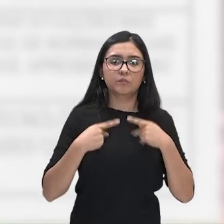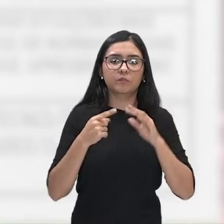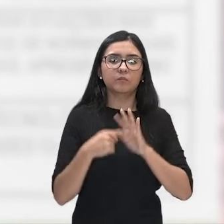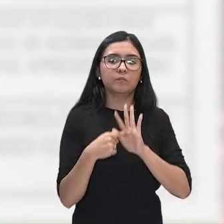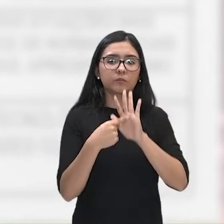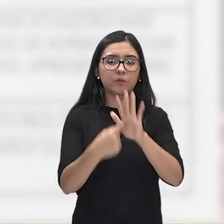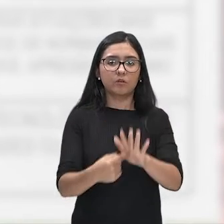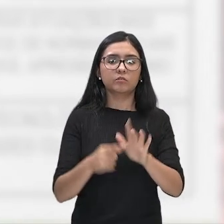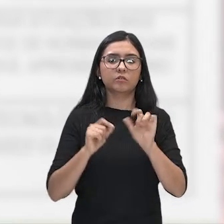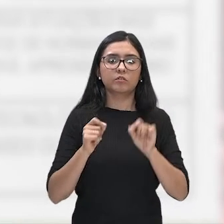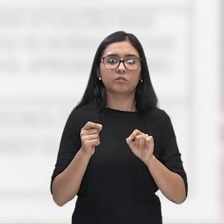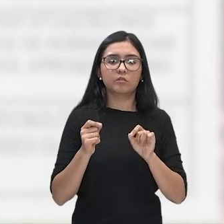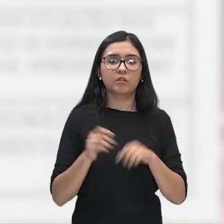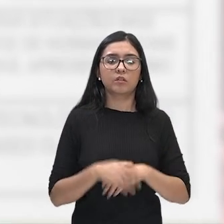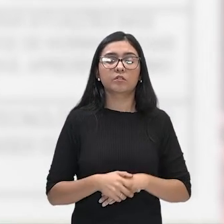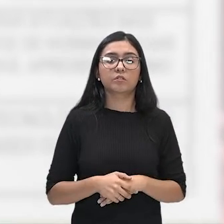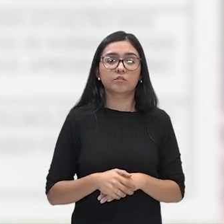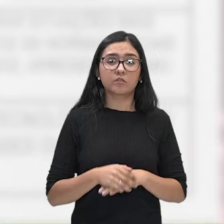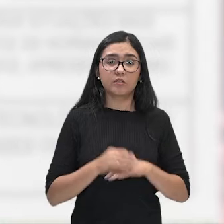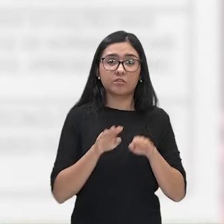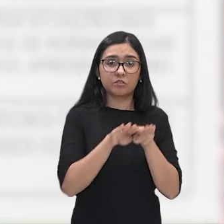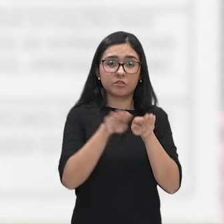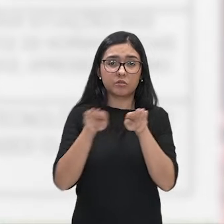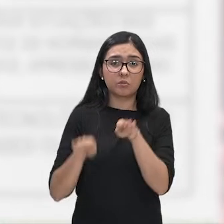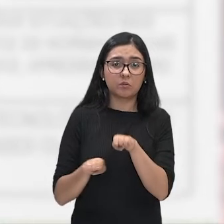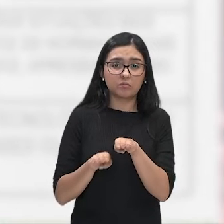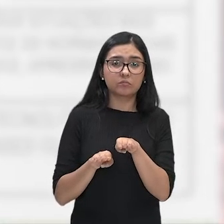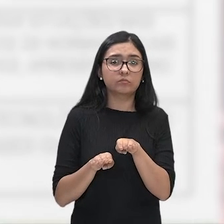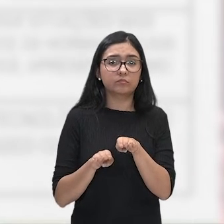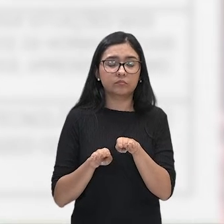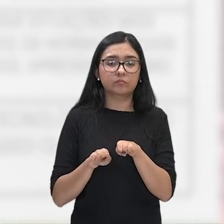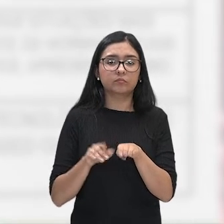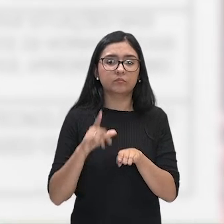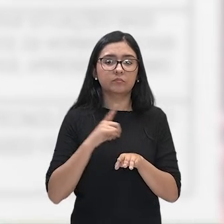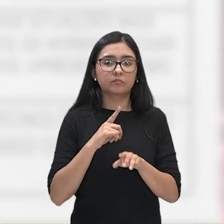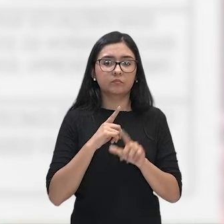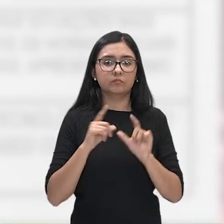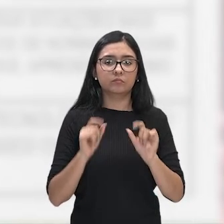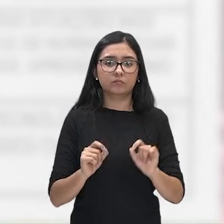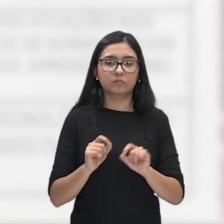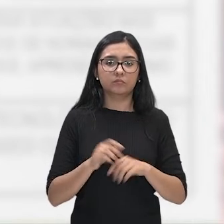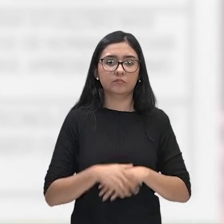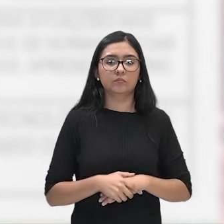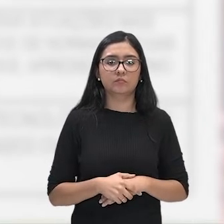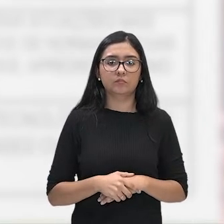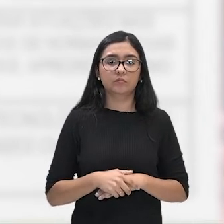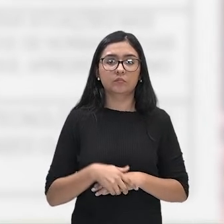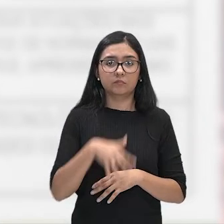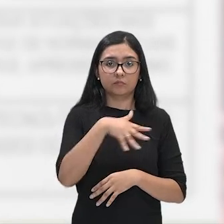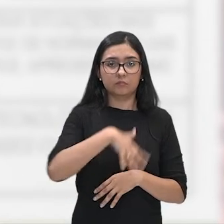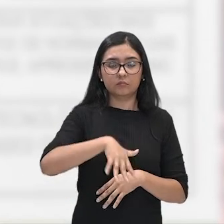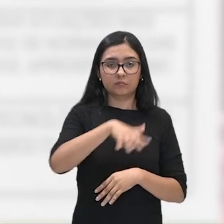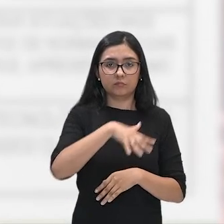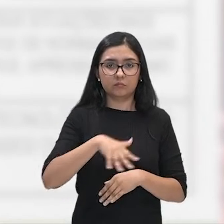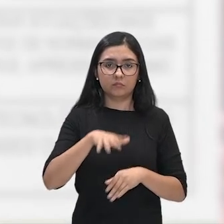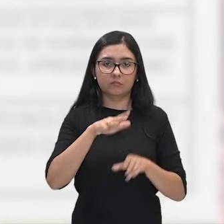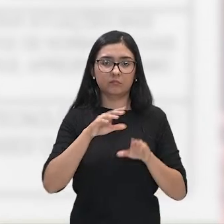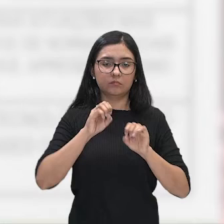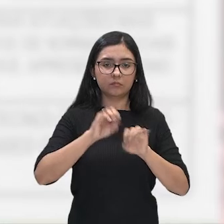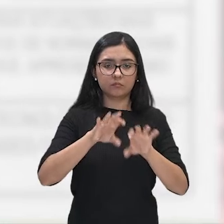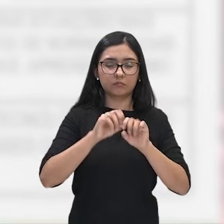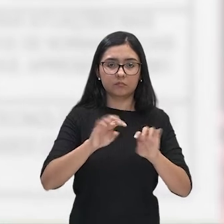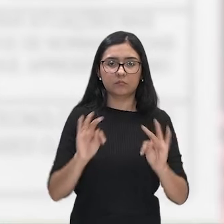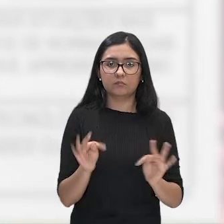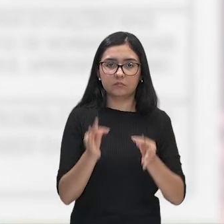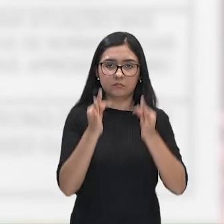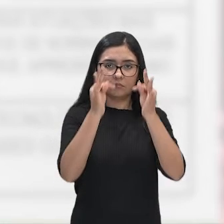aponta que as novas desigualdades estão em torno de quê? Da educação,